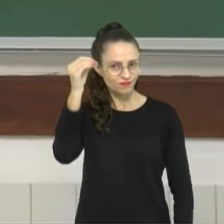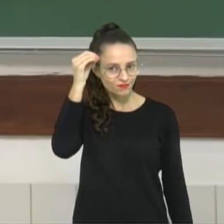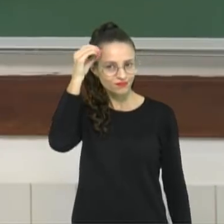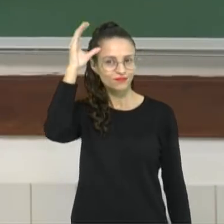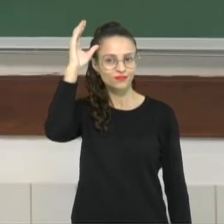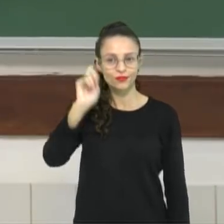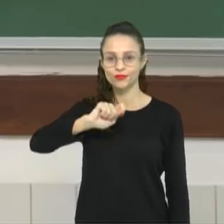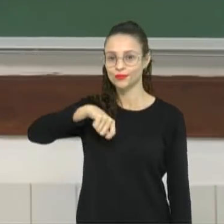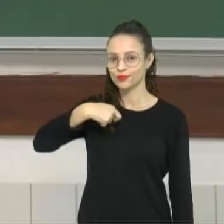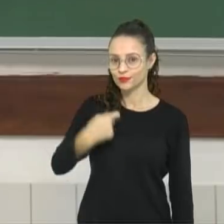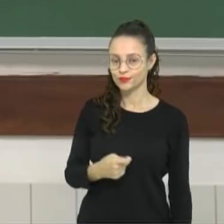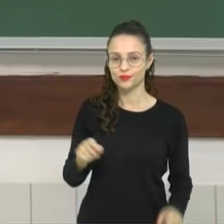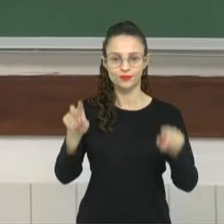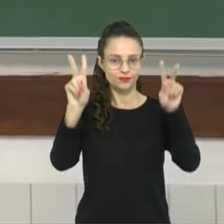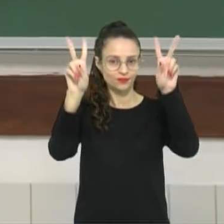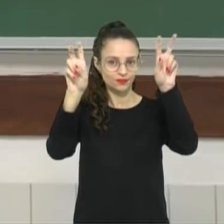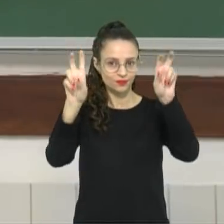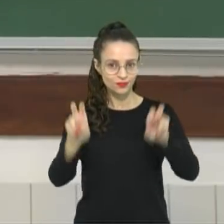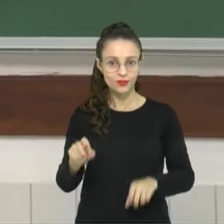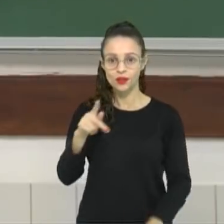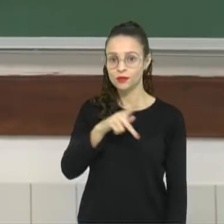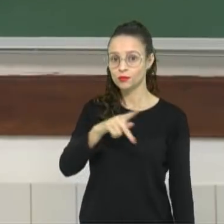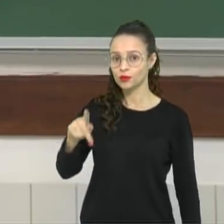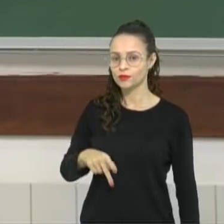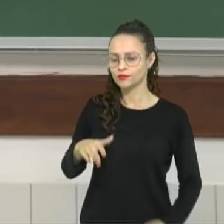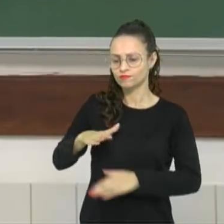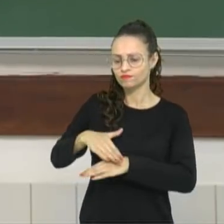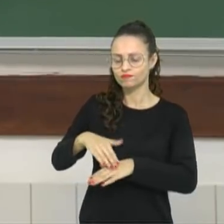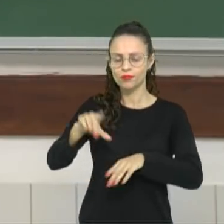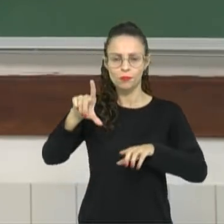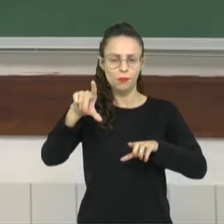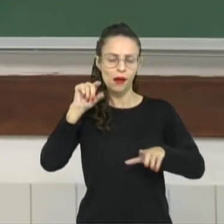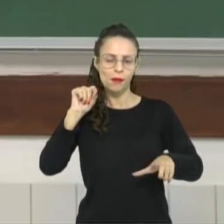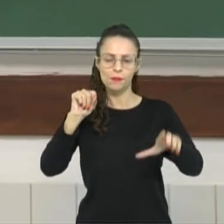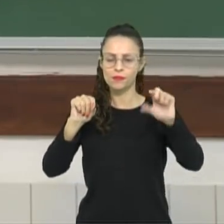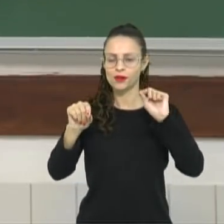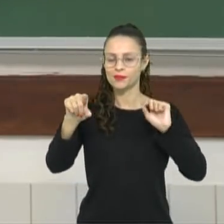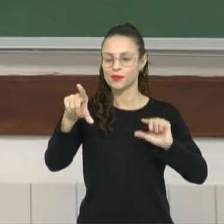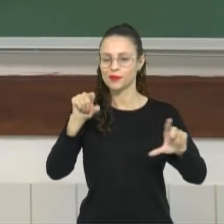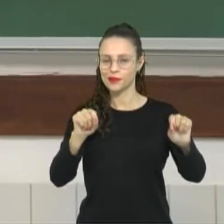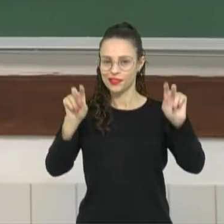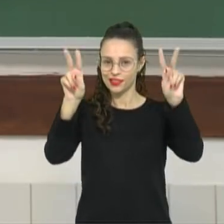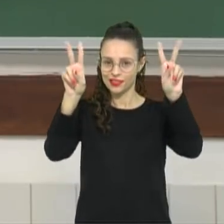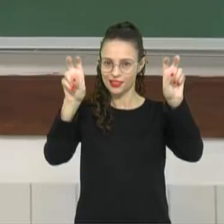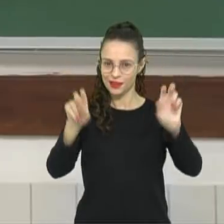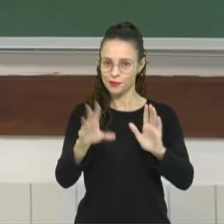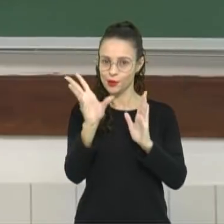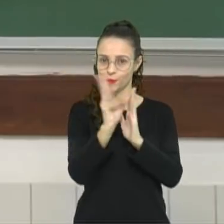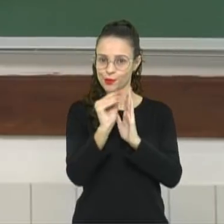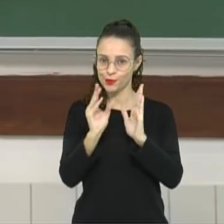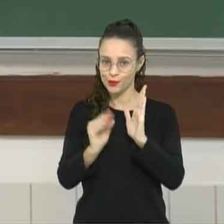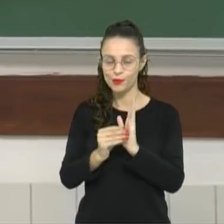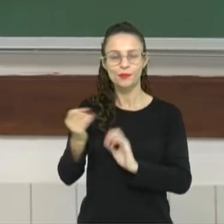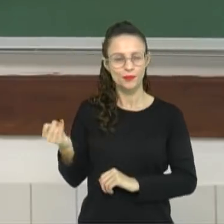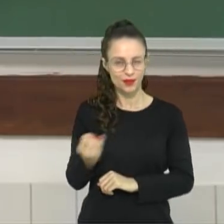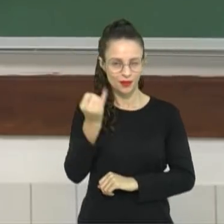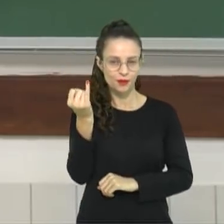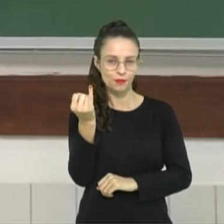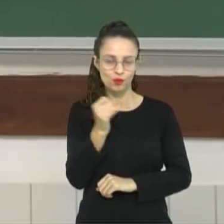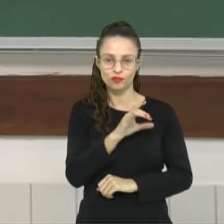em relação a alguns temas. Os professores selecionaram aí alguns conteúdos bem importantes dentro das nossas